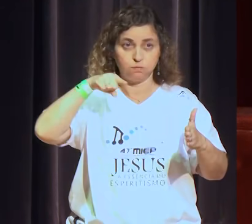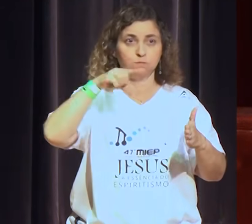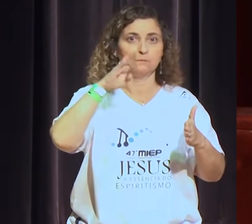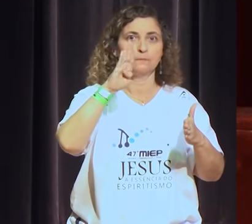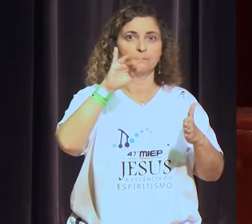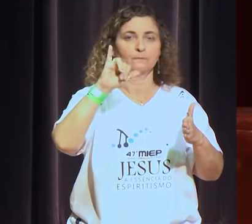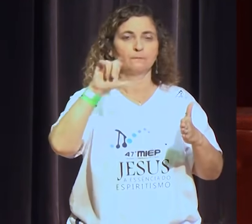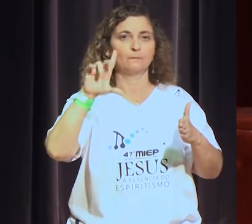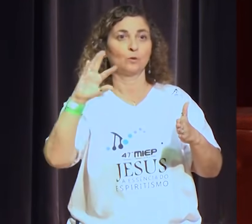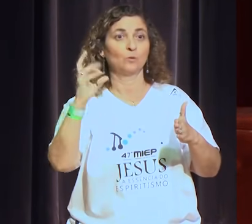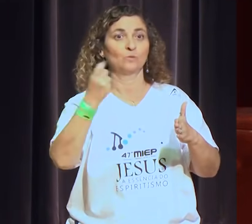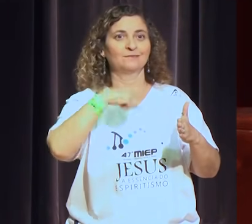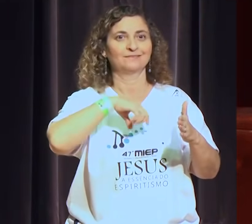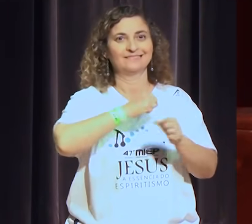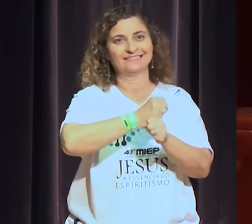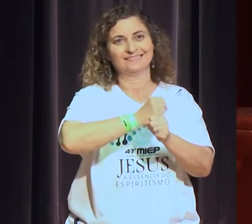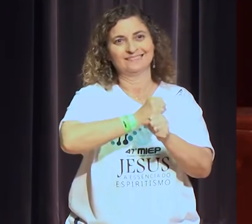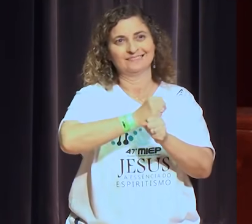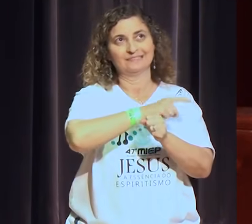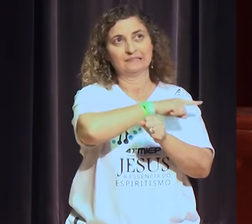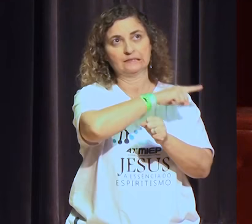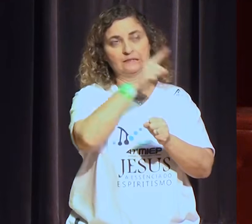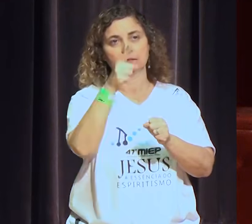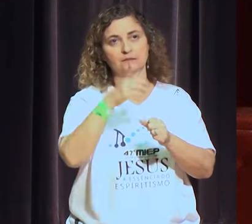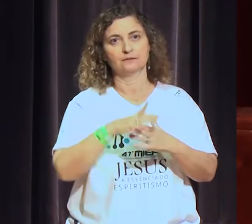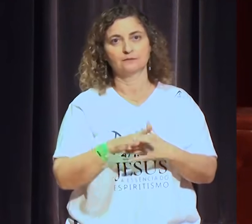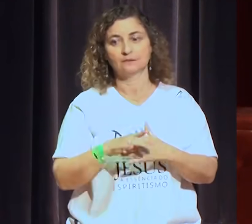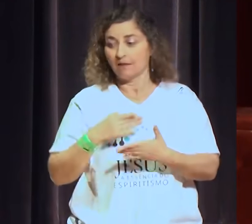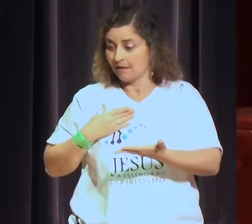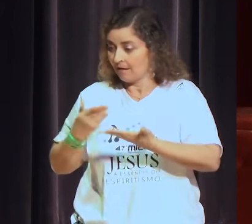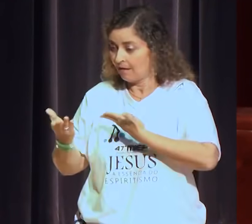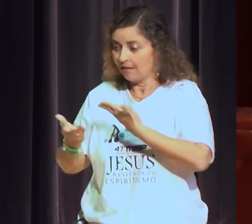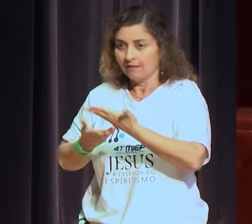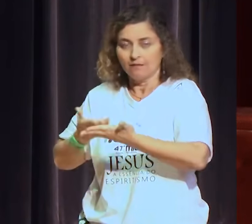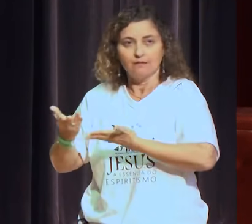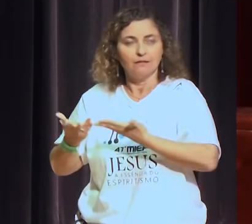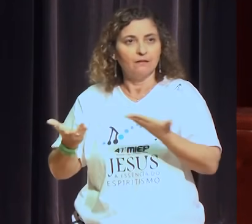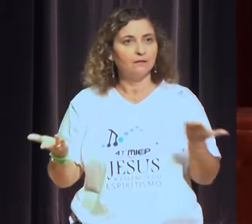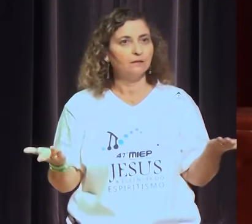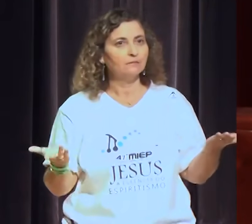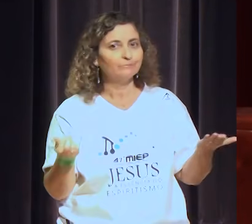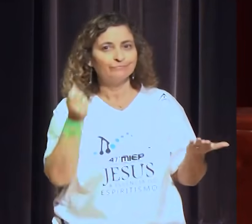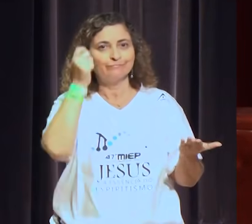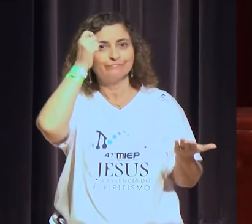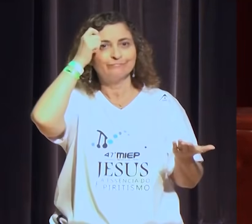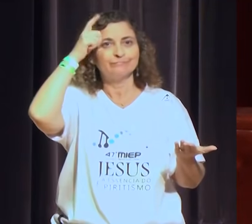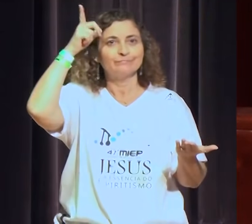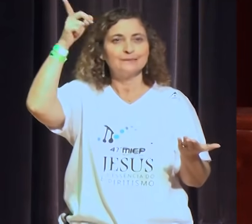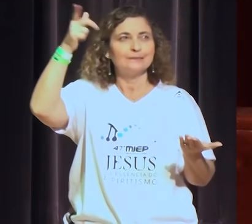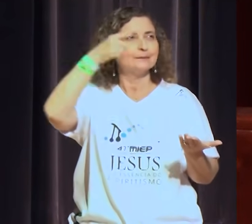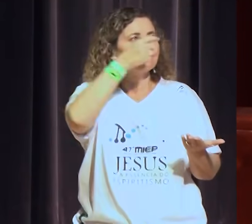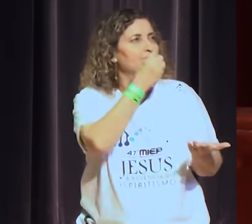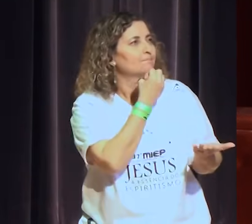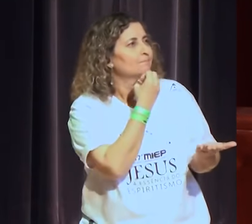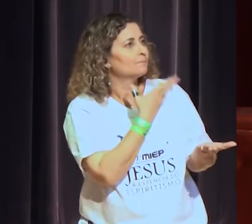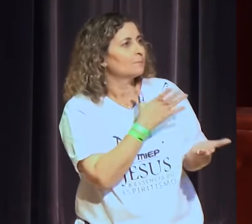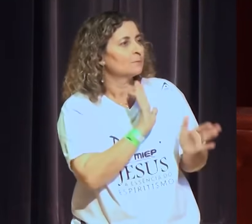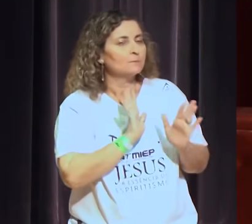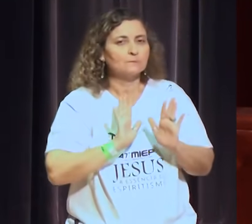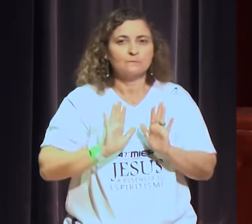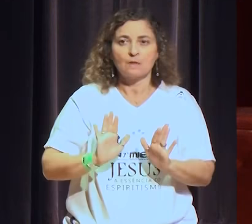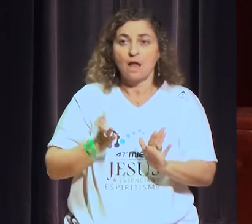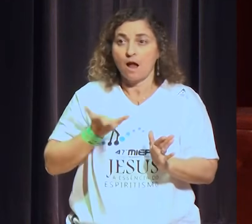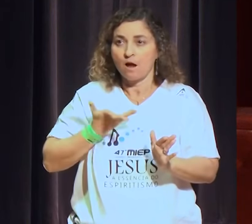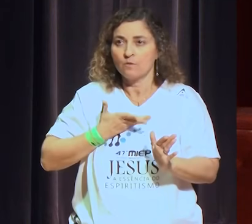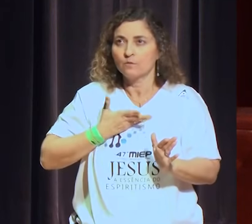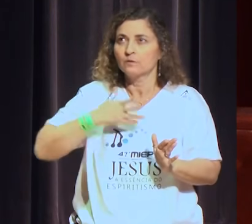planeta durou uns 8 bilhões de anos, né? É, por aí. Uns 8 bilhões. É, eu tenho que saber.